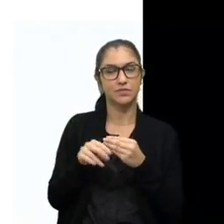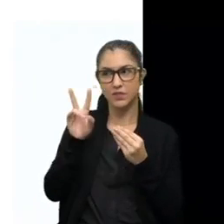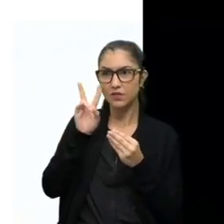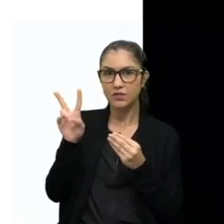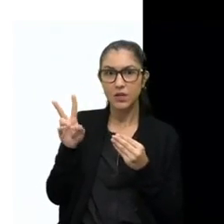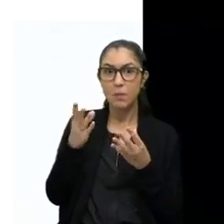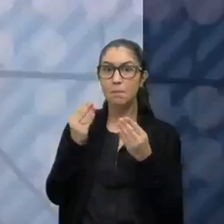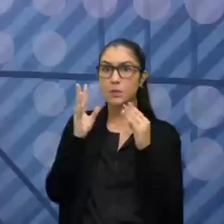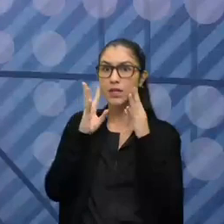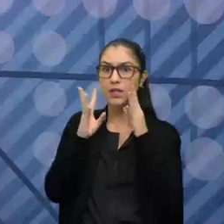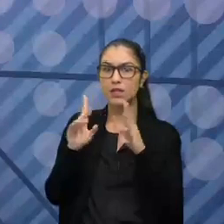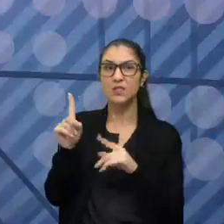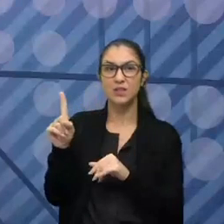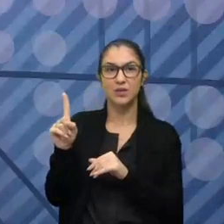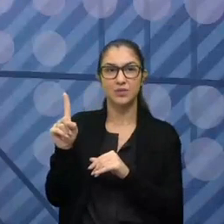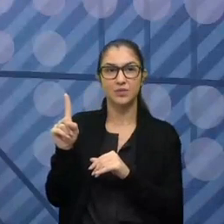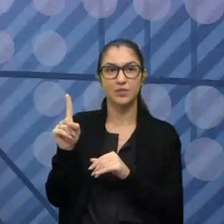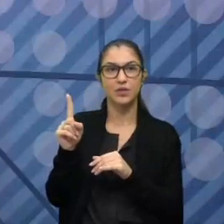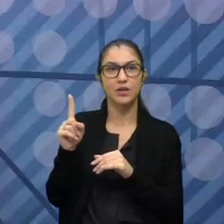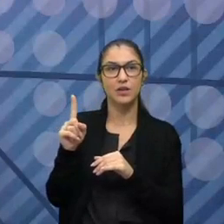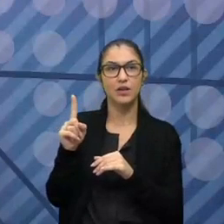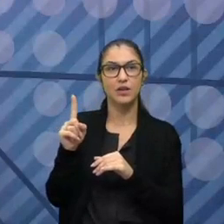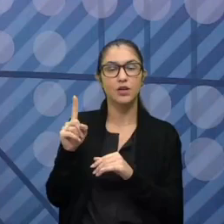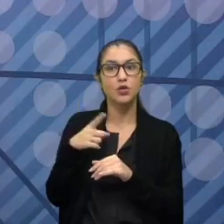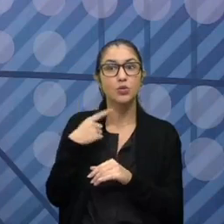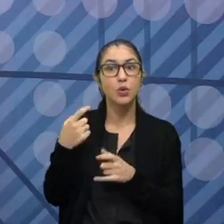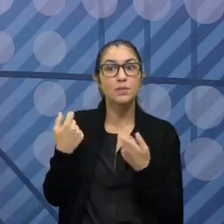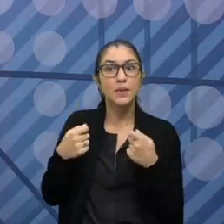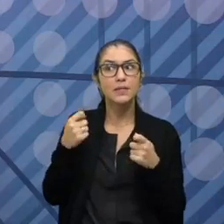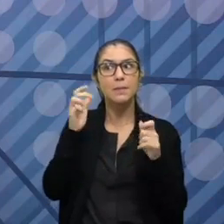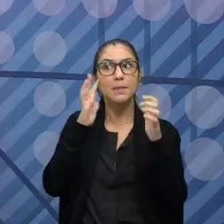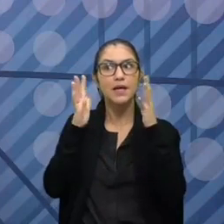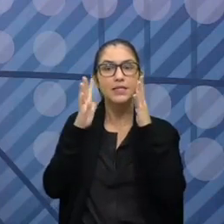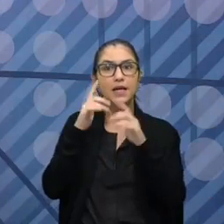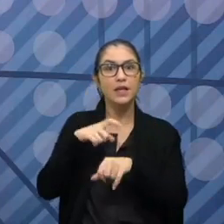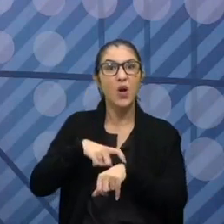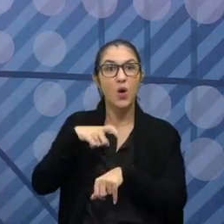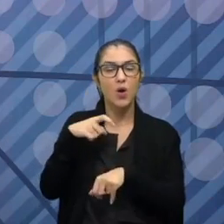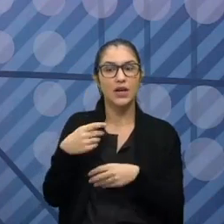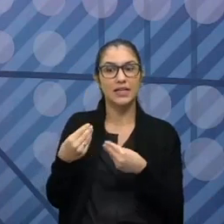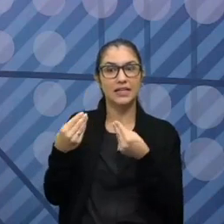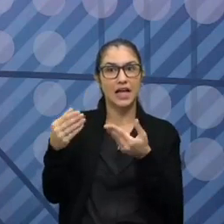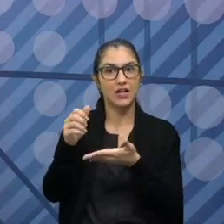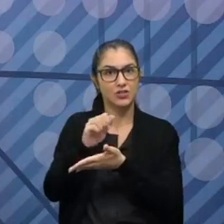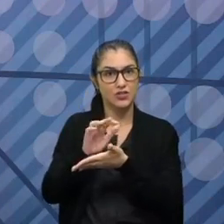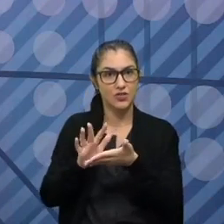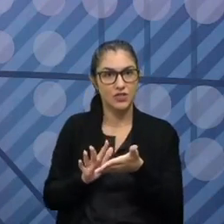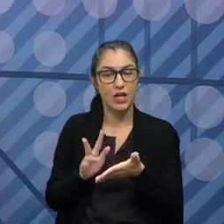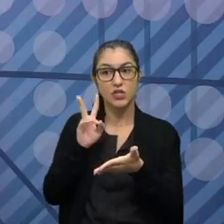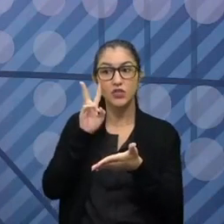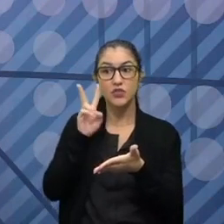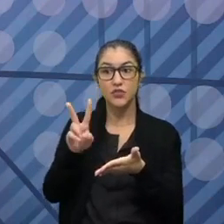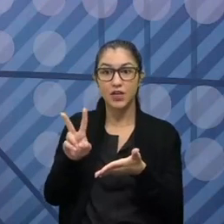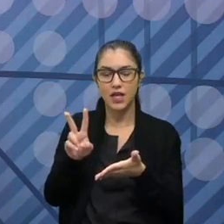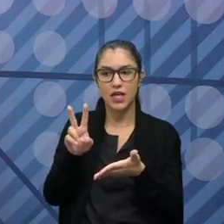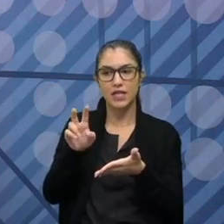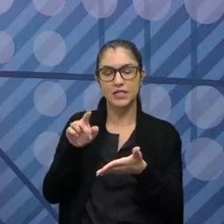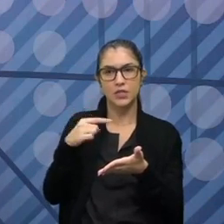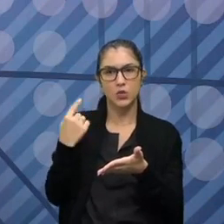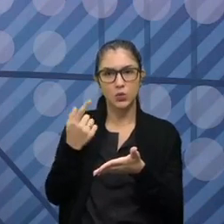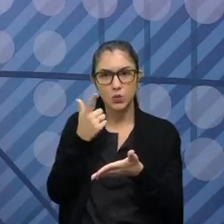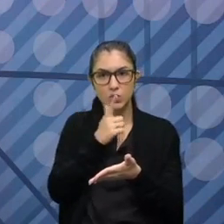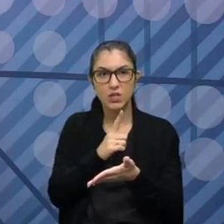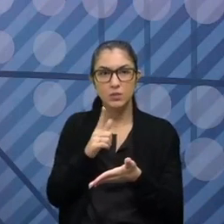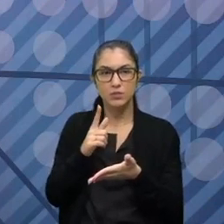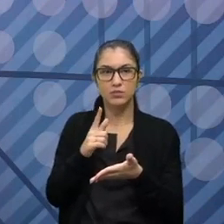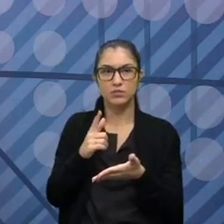Olha, prestem bem atenção como que nós temos que pensar na hora que nós damos uma atividade, ver se o retorno que nós tivemos